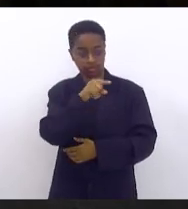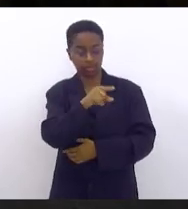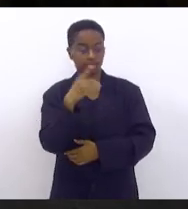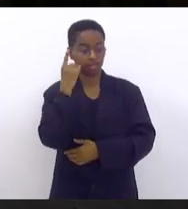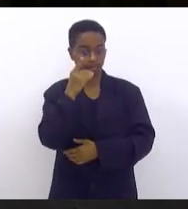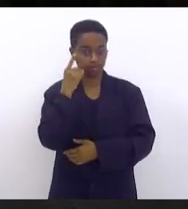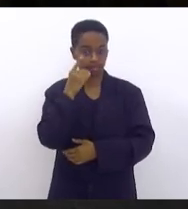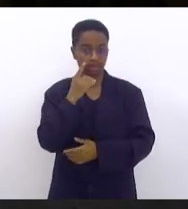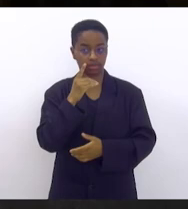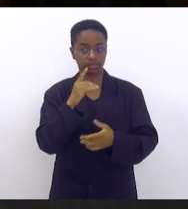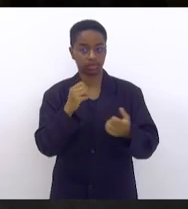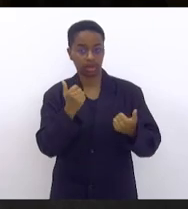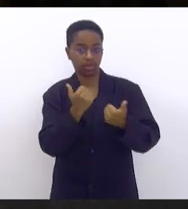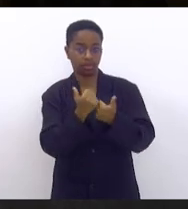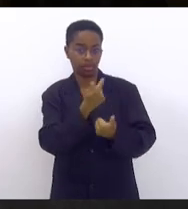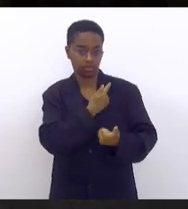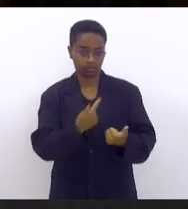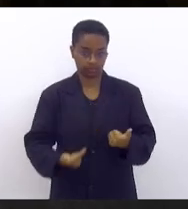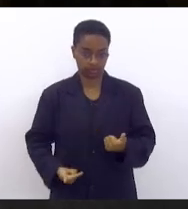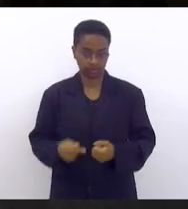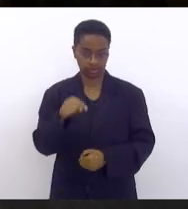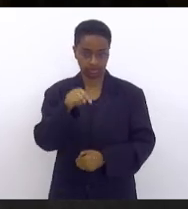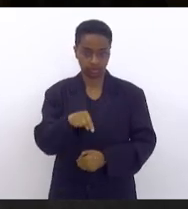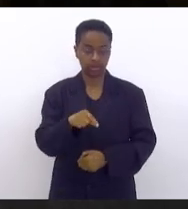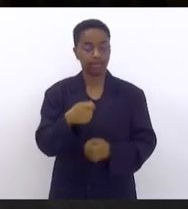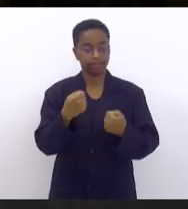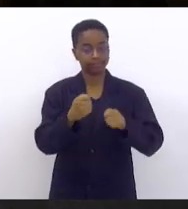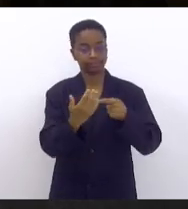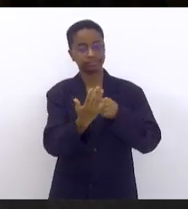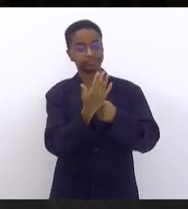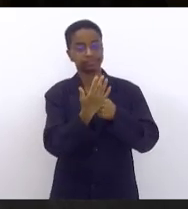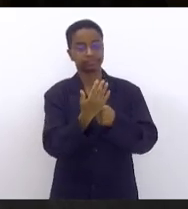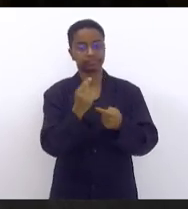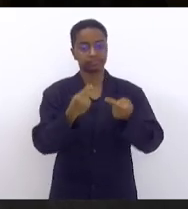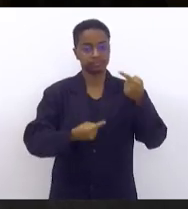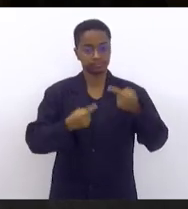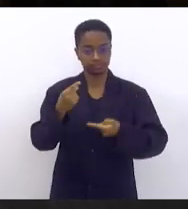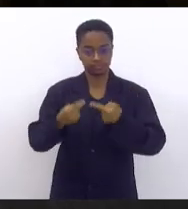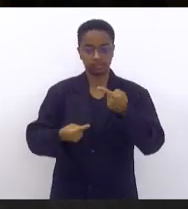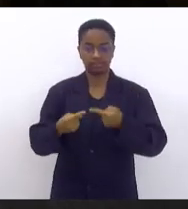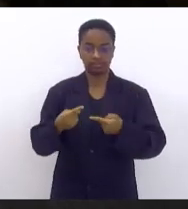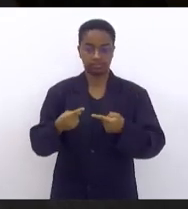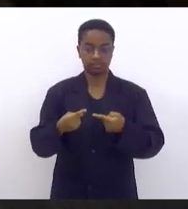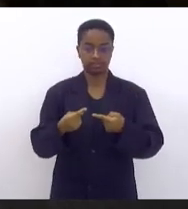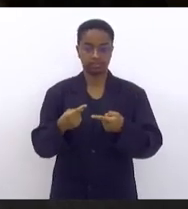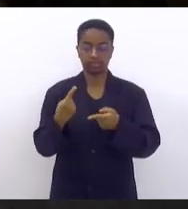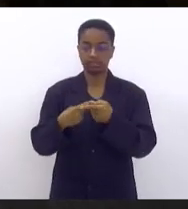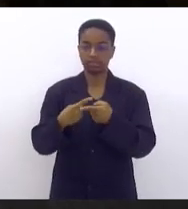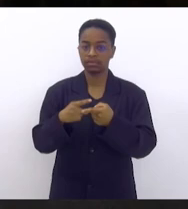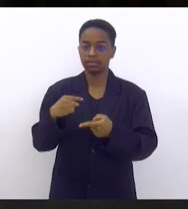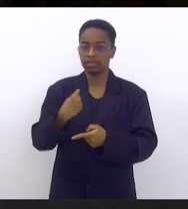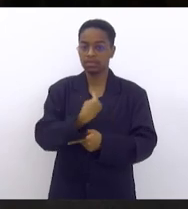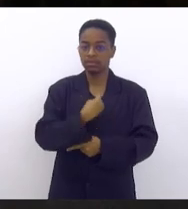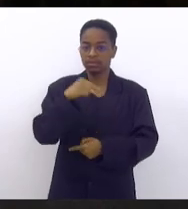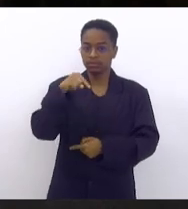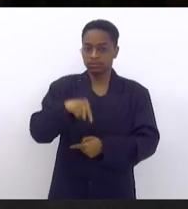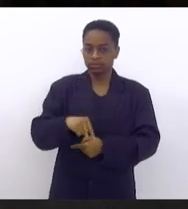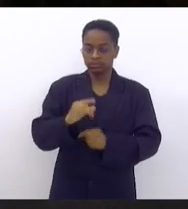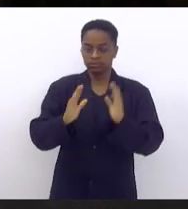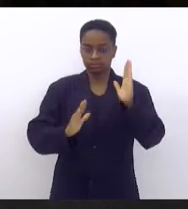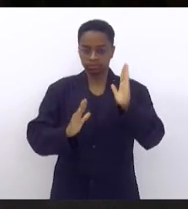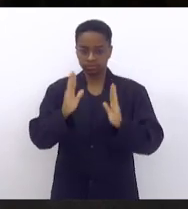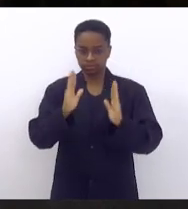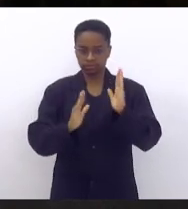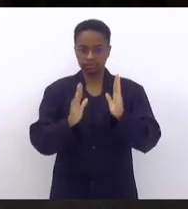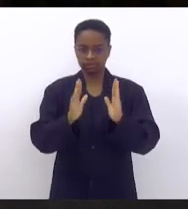do governo, aqui na casa, que nos auxilie nesse debate. E a gente vai estar aqui durante esse período,